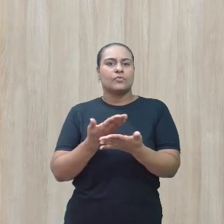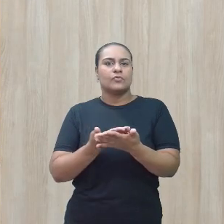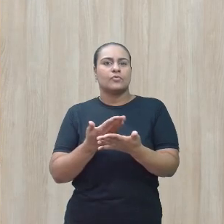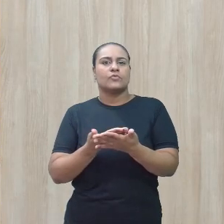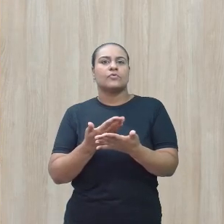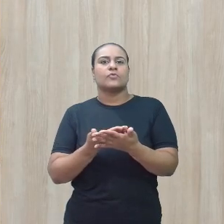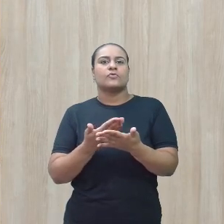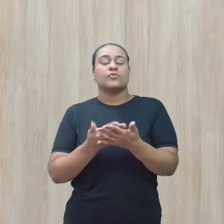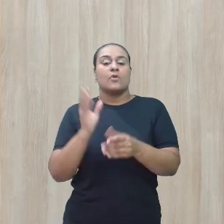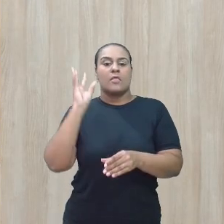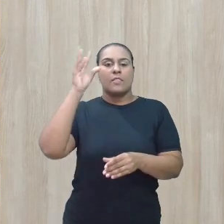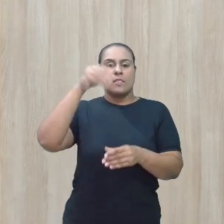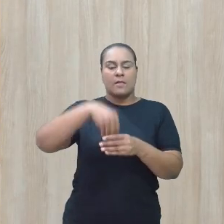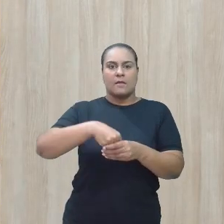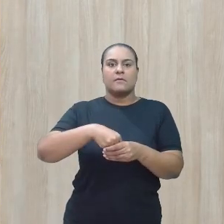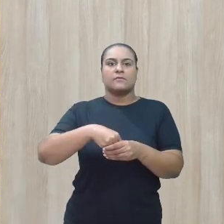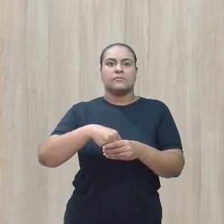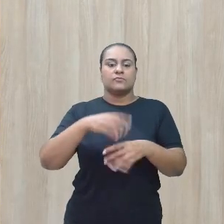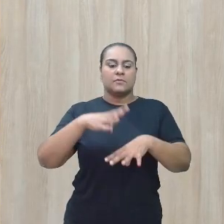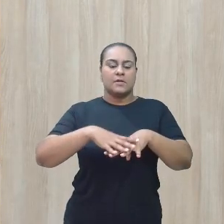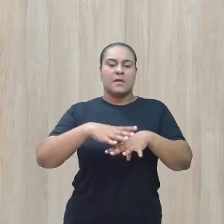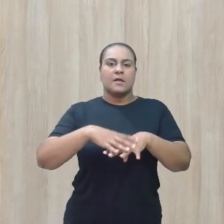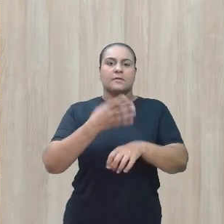essa parte da matemática, tá?